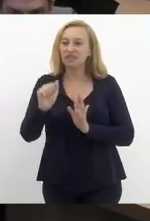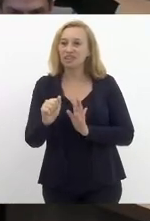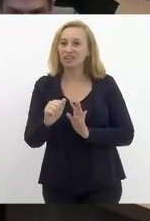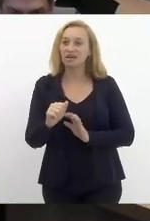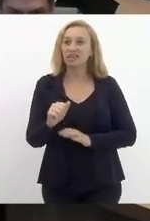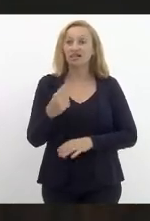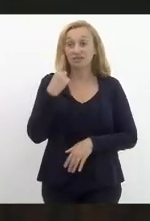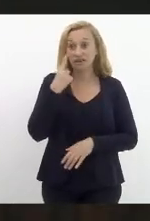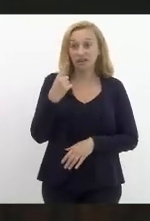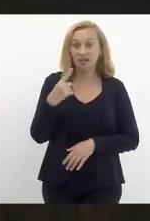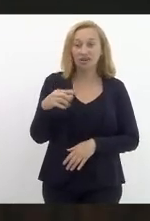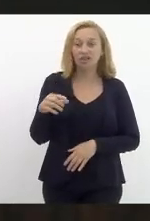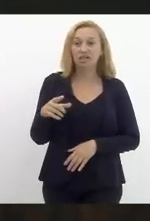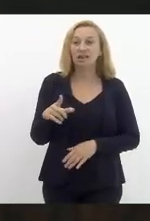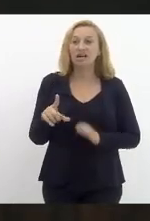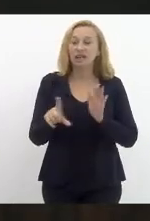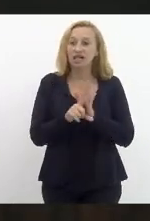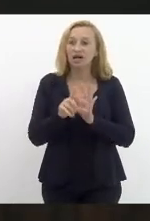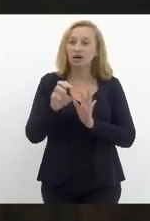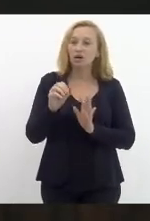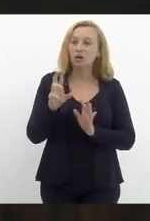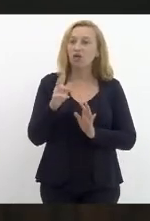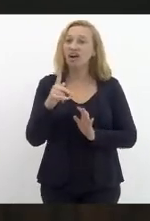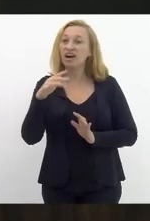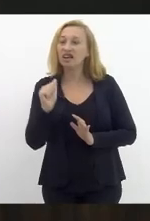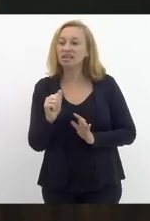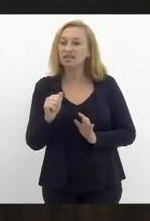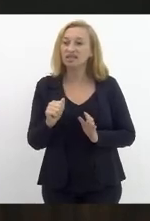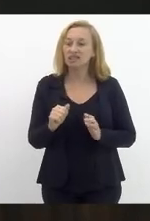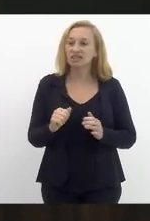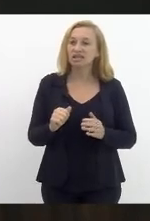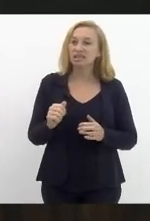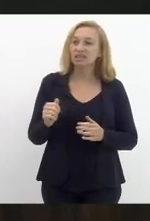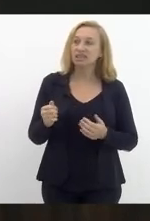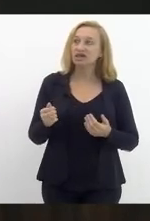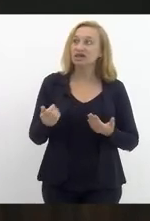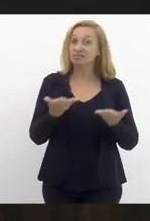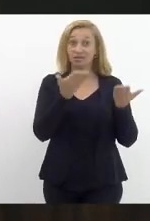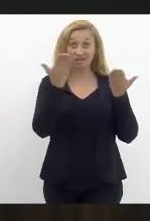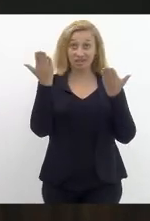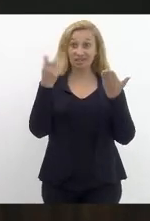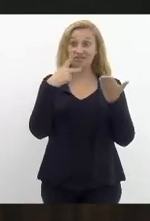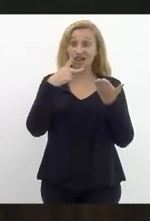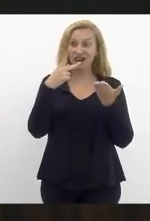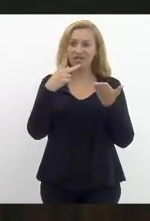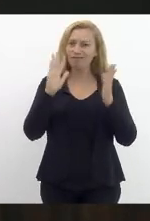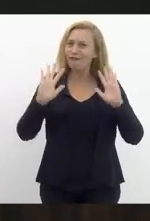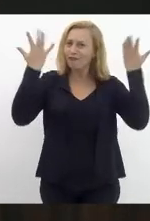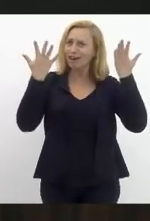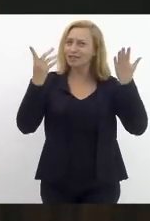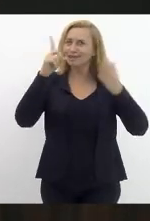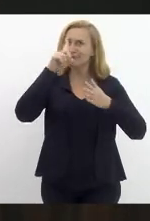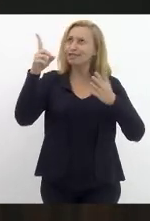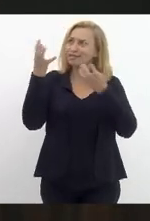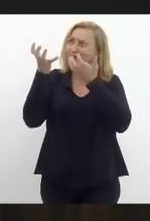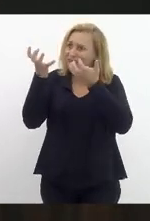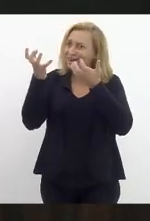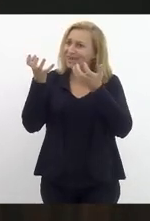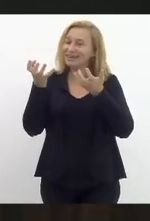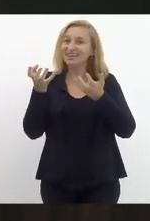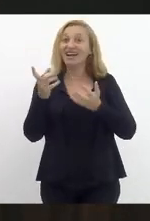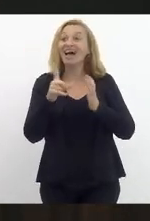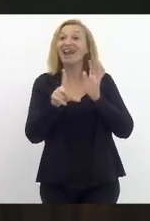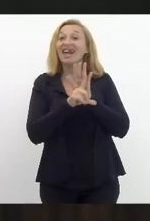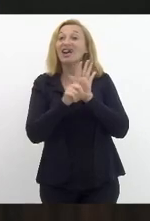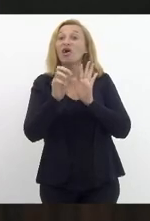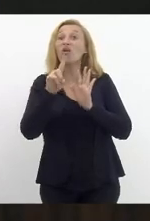em lei orgânica, falar para o pessoal das galerias aqui, que é brilhanta, né, a nossa festa. Isso aqui vai ser uma festa, se Deus quiser, hein? A lei